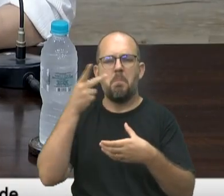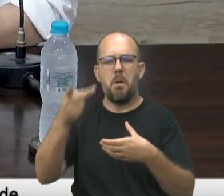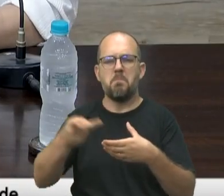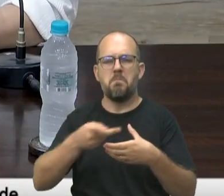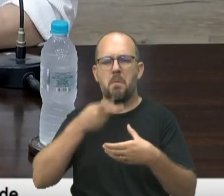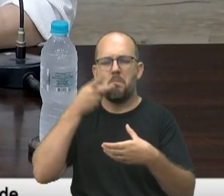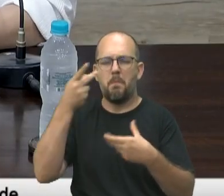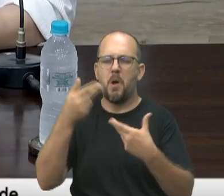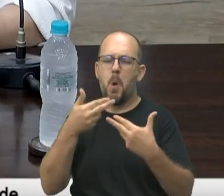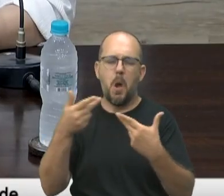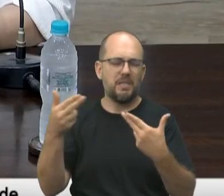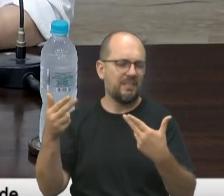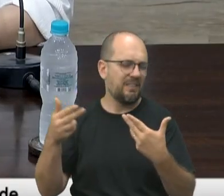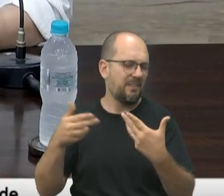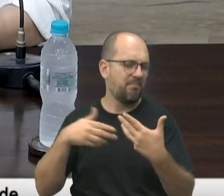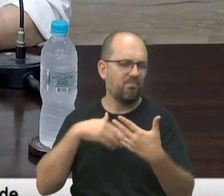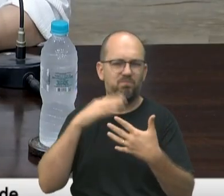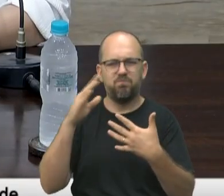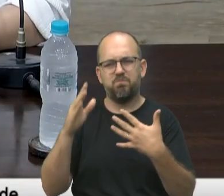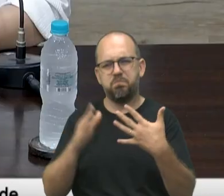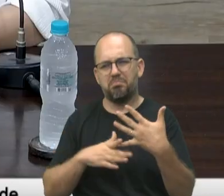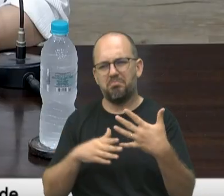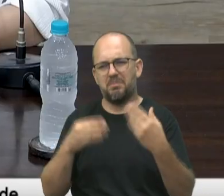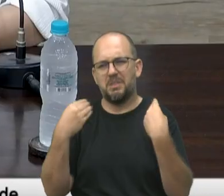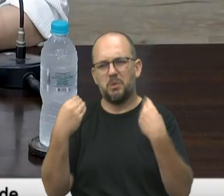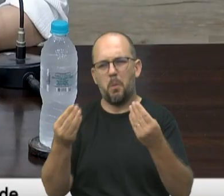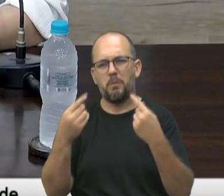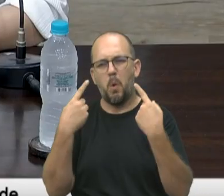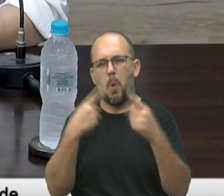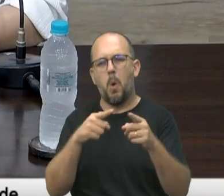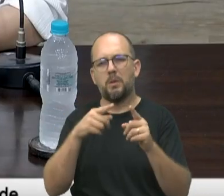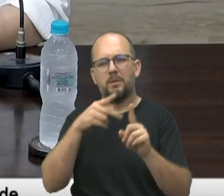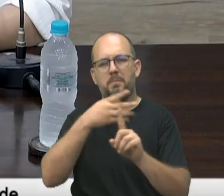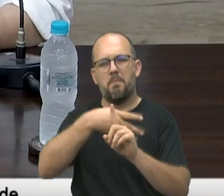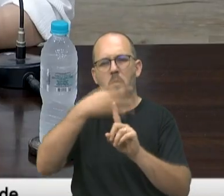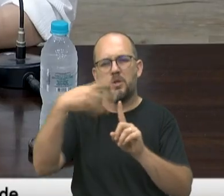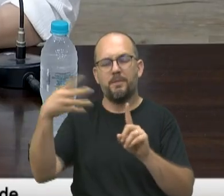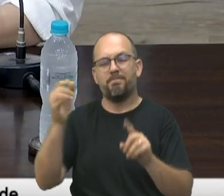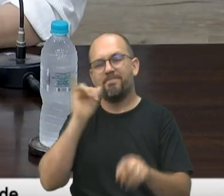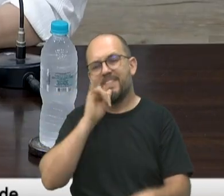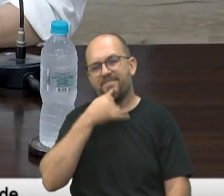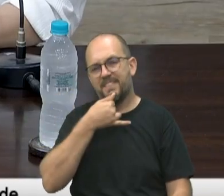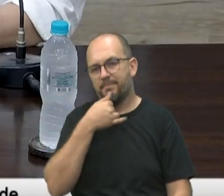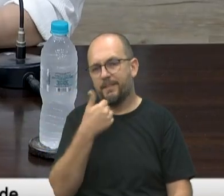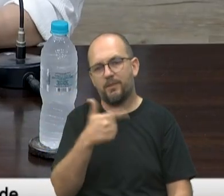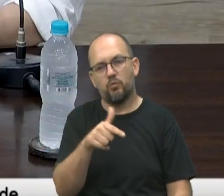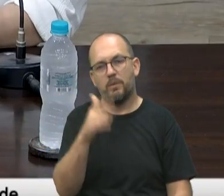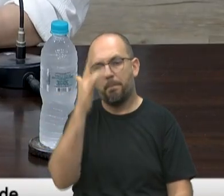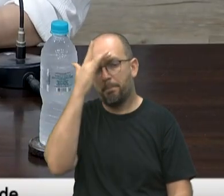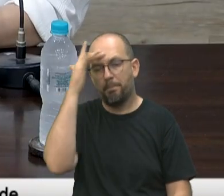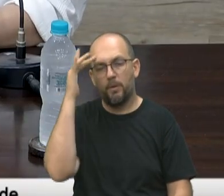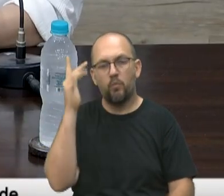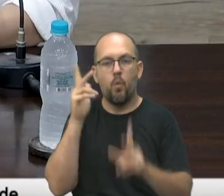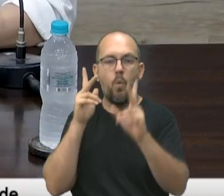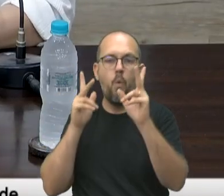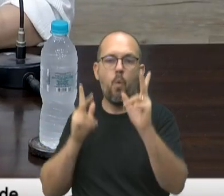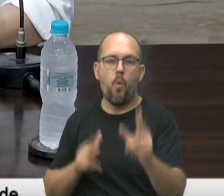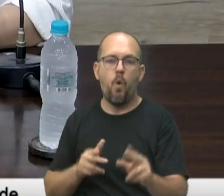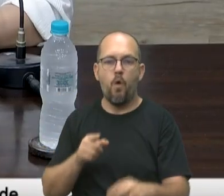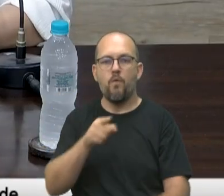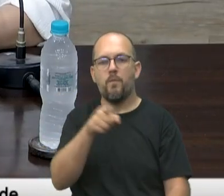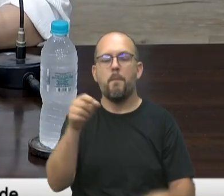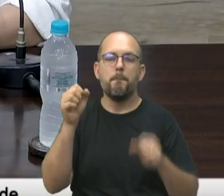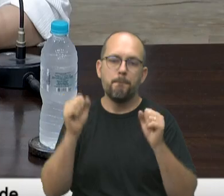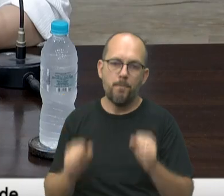mais estúpidas possíveis contra a população LGBT, e infelizmente não tem nenhuma pessoa como você que pode